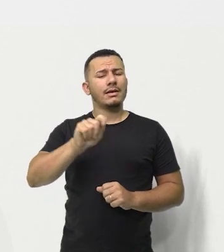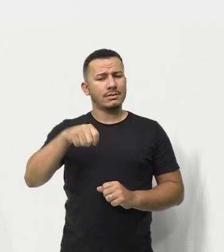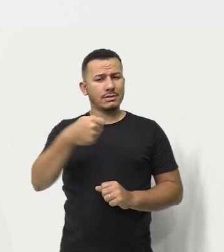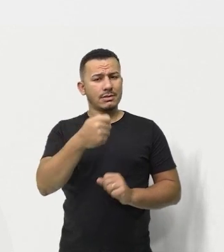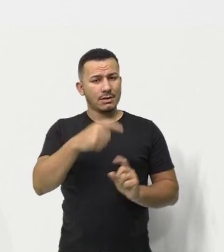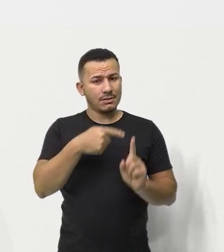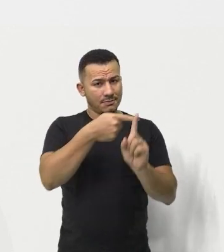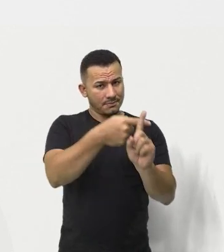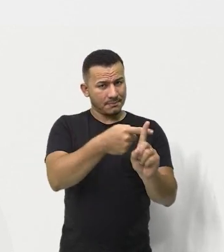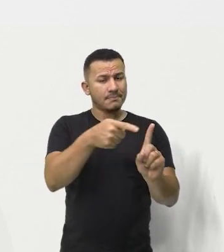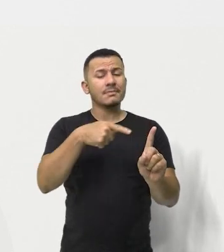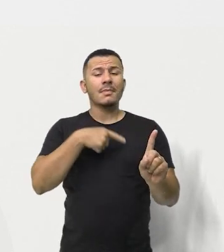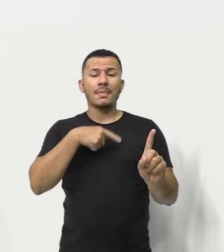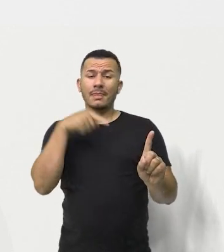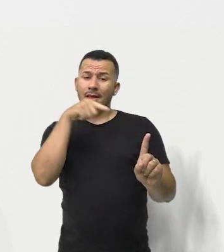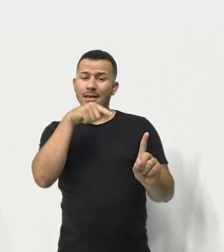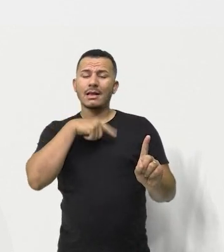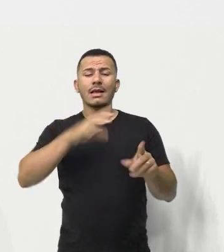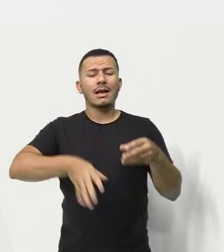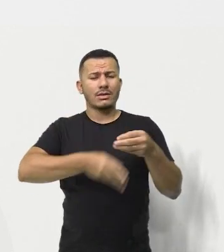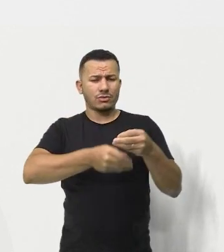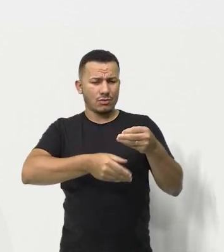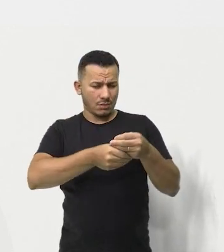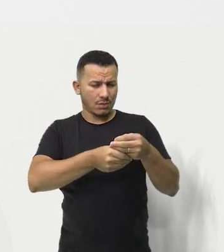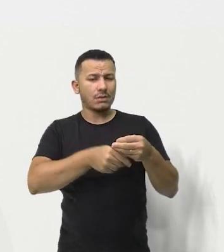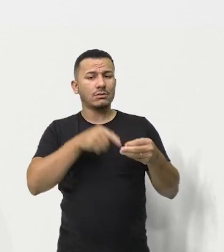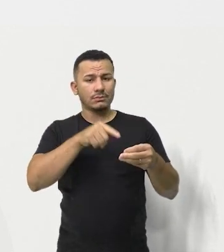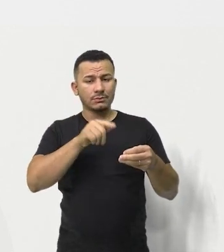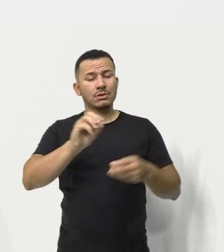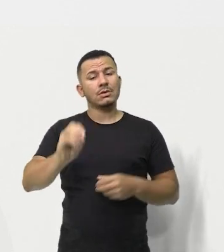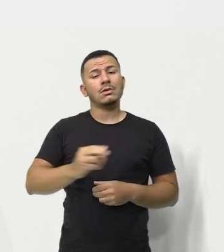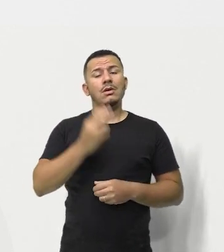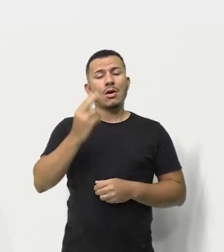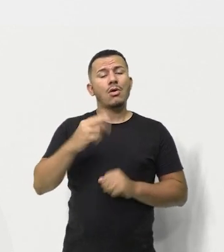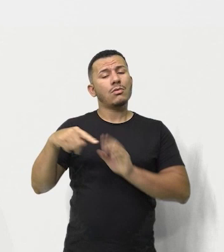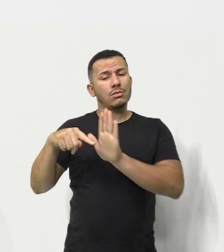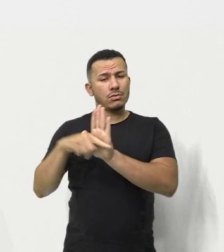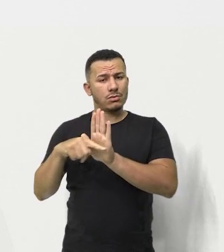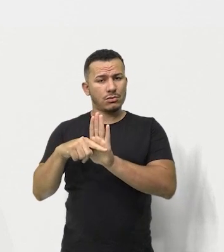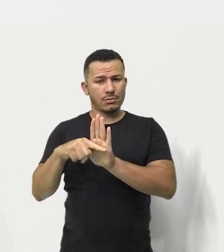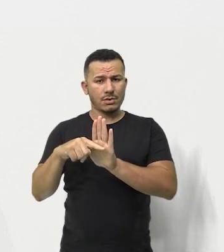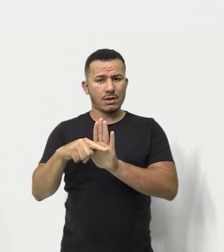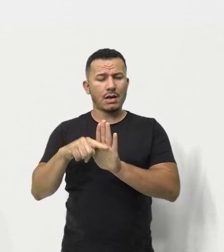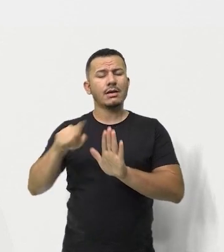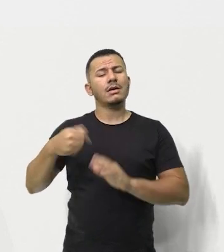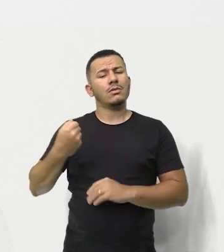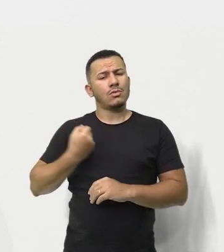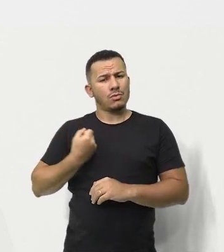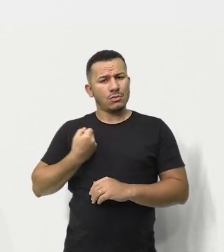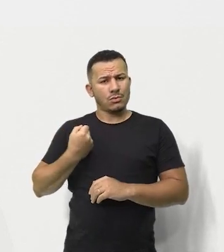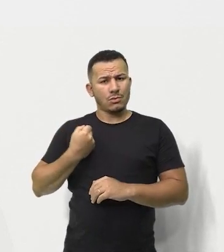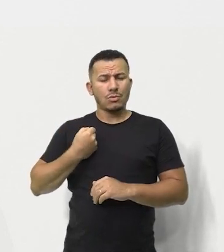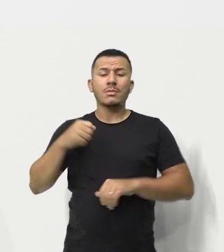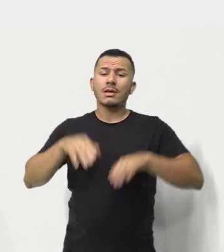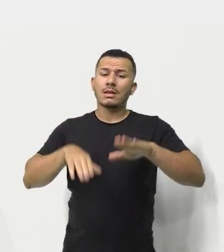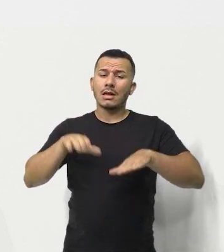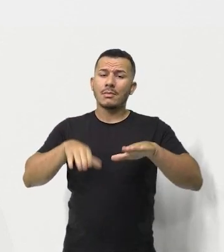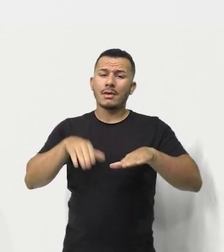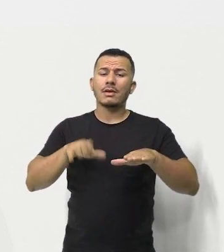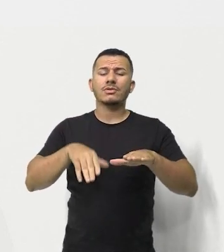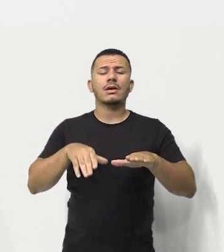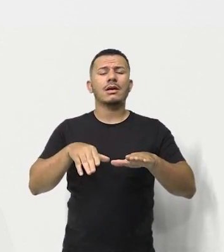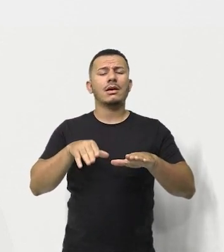que consiste em adicionar ou subtrair um valor em ambos os membros